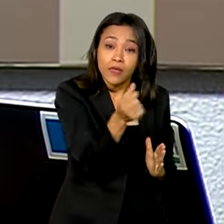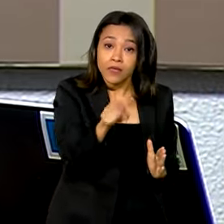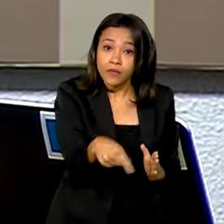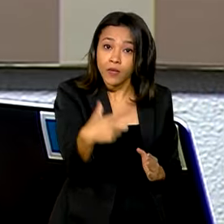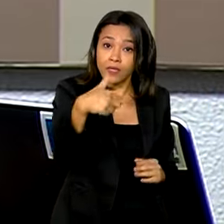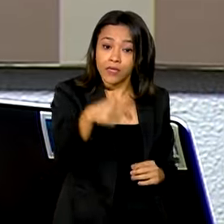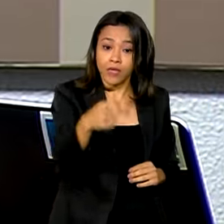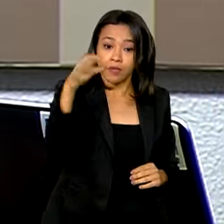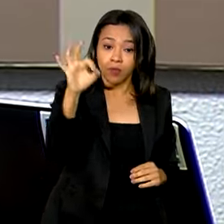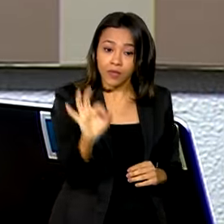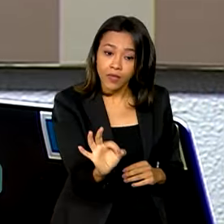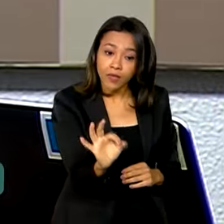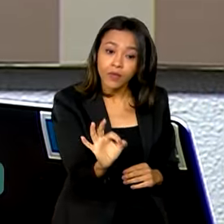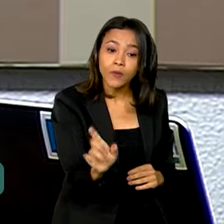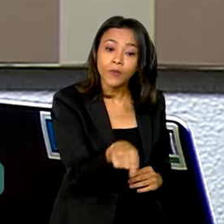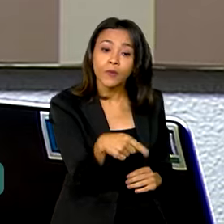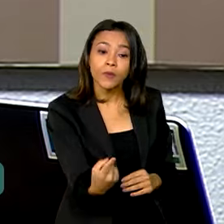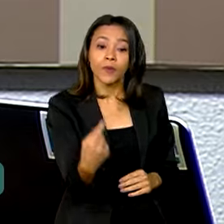46,7%,